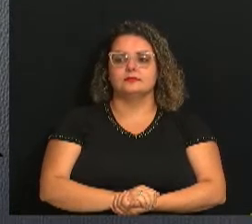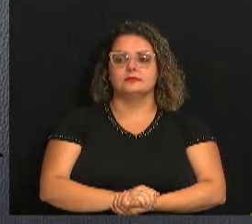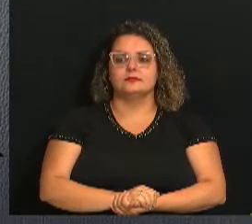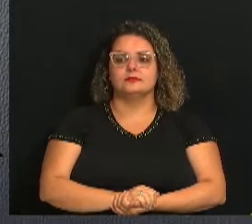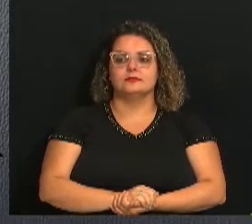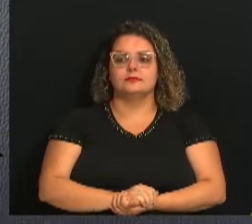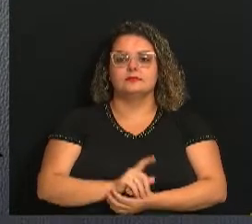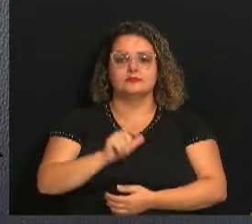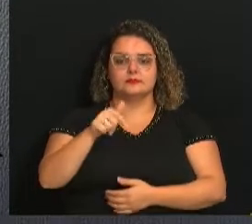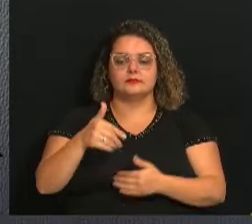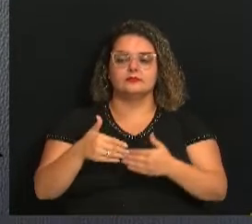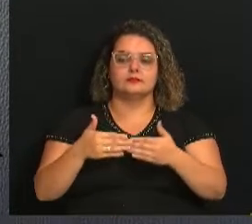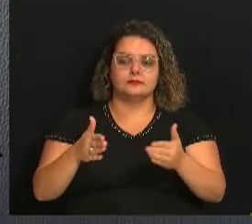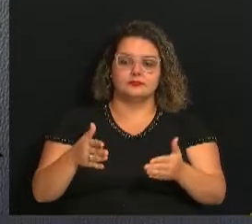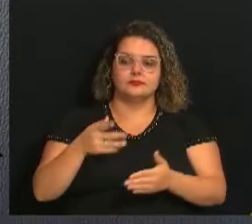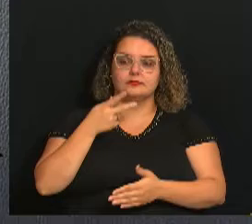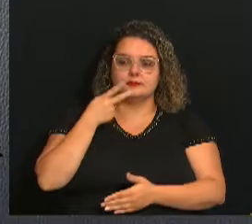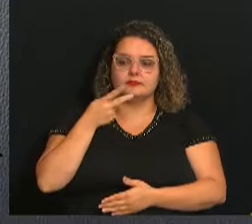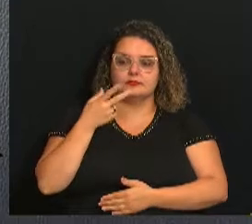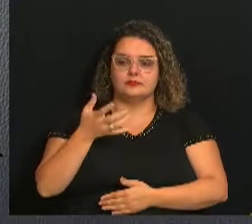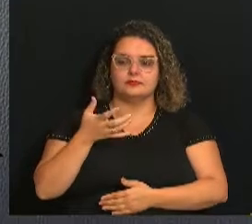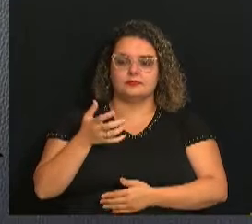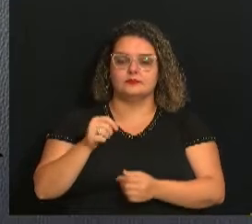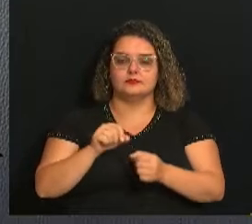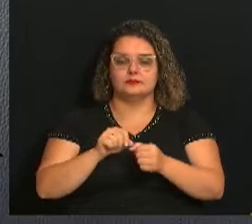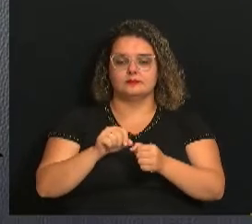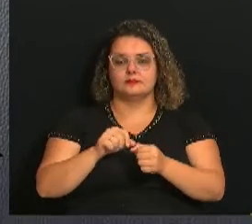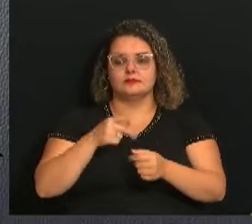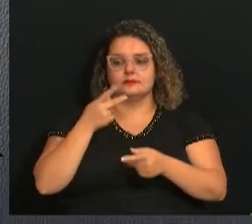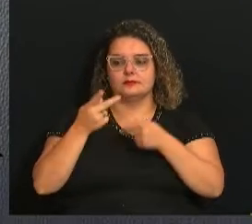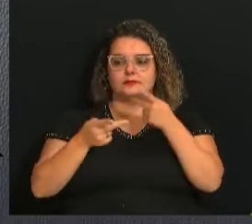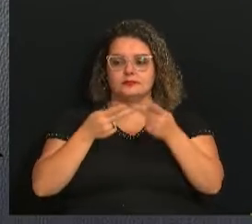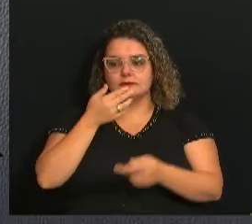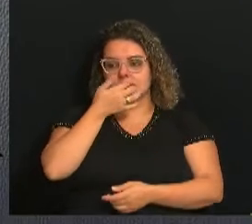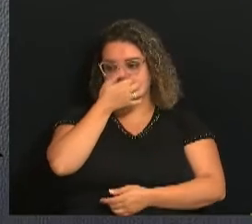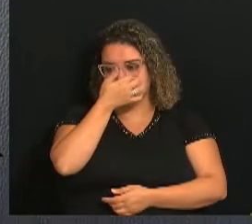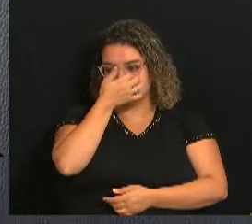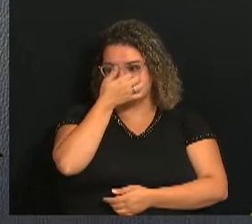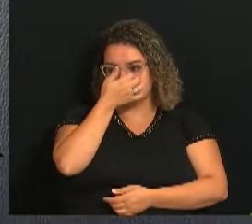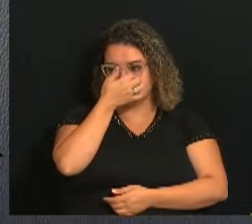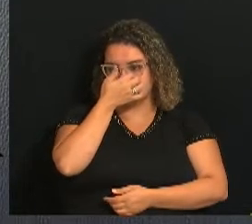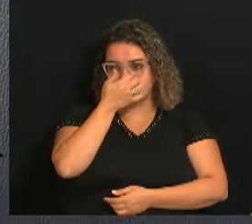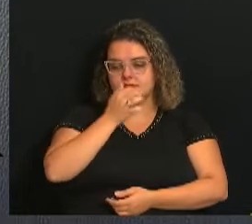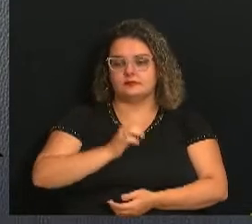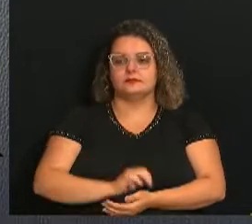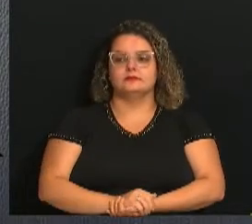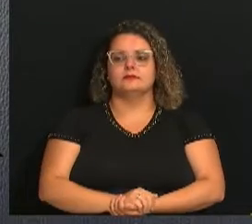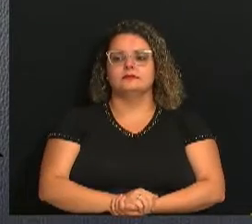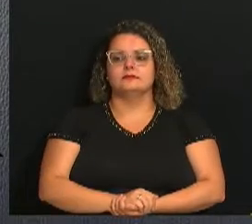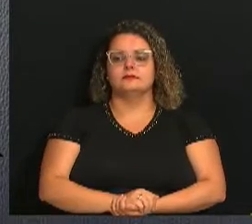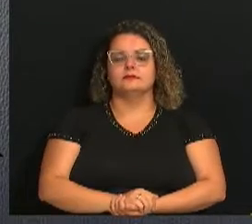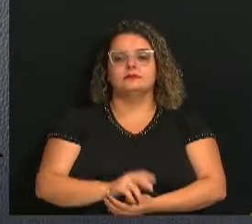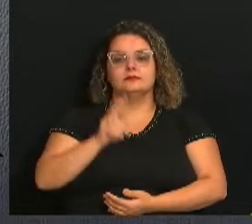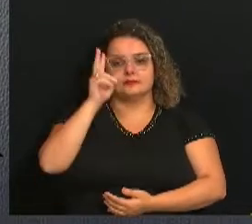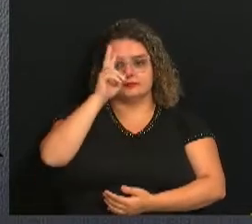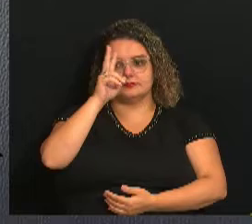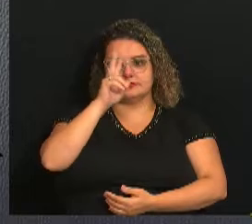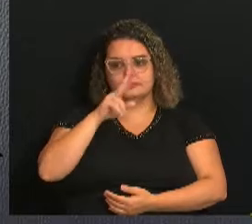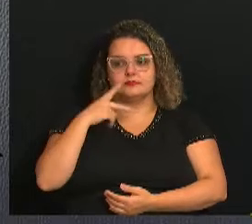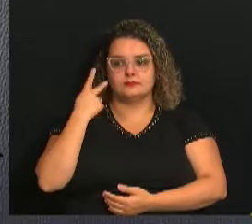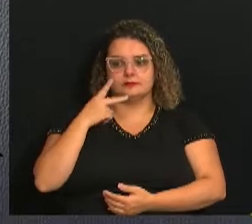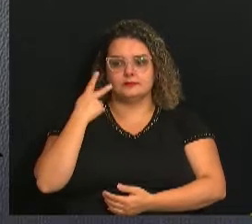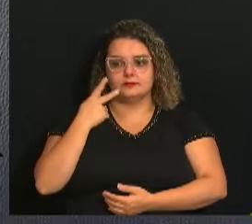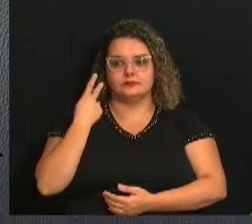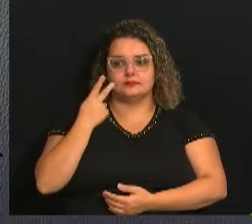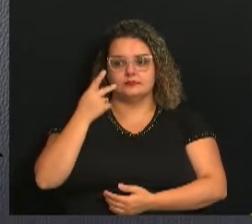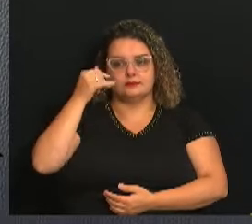abrir também a fala, caso queira fazer alguma intervenção nesse sentido. Também lembrando que o vereador Paulo